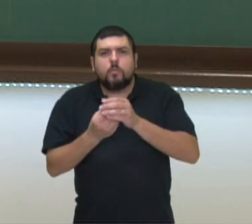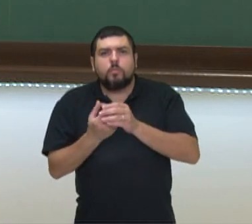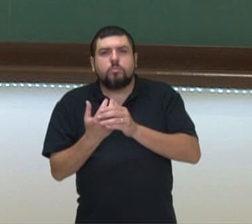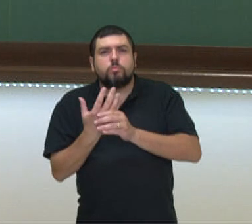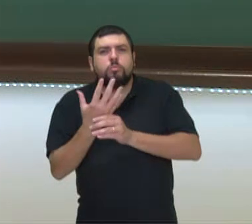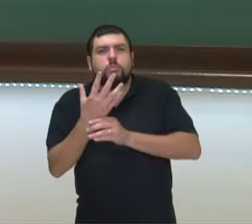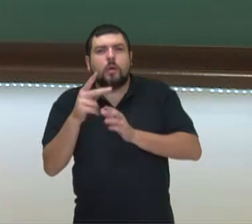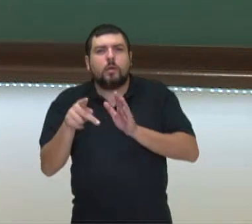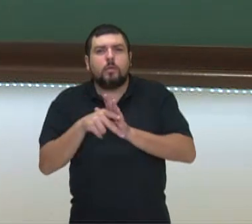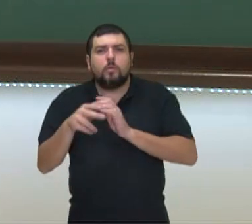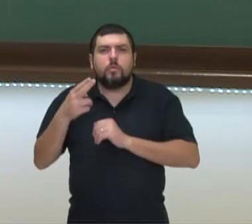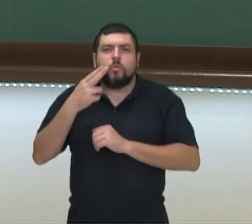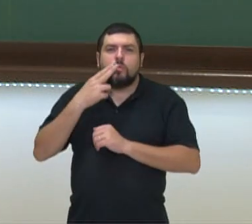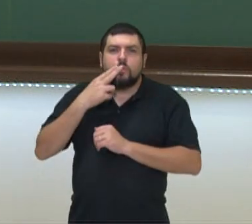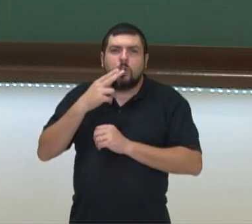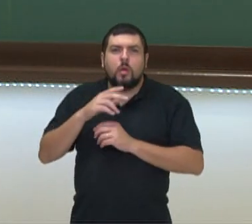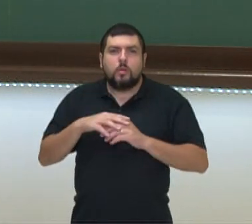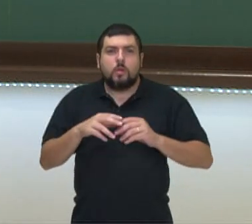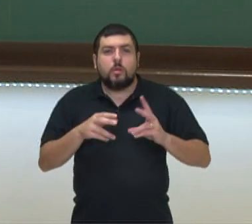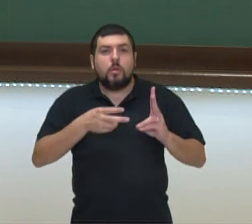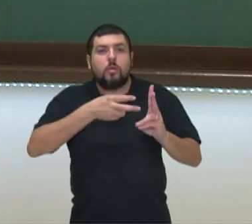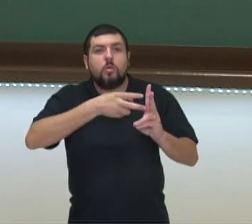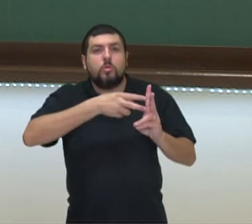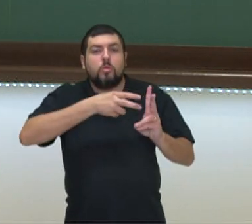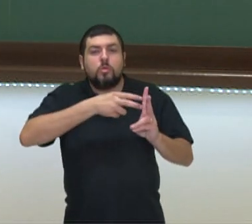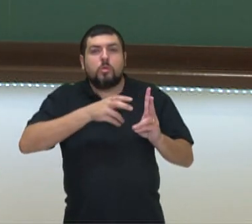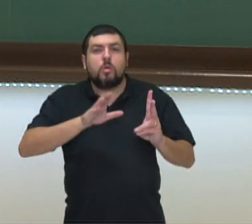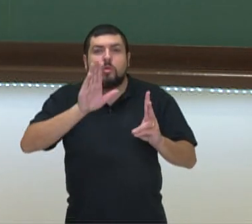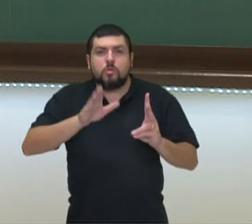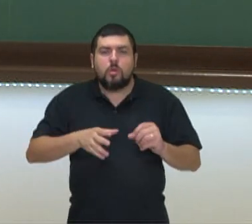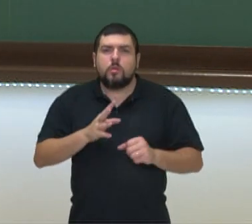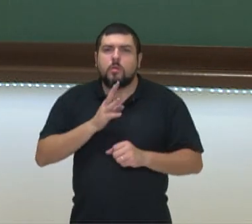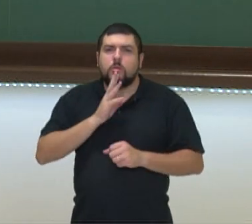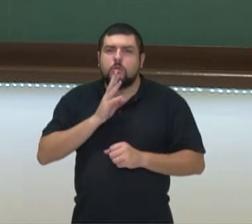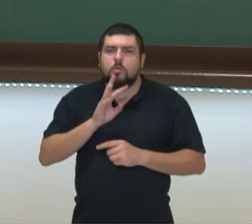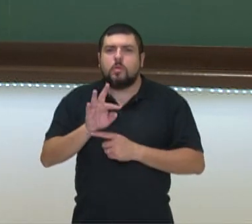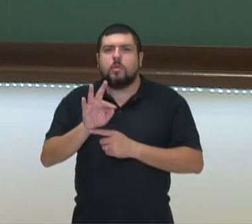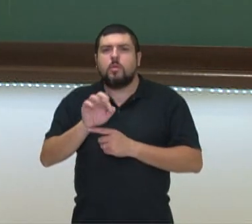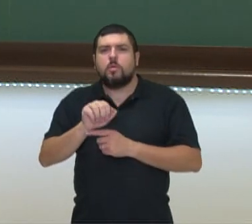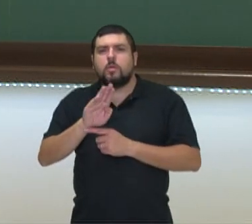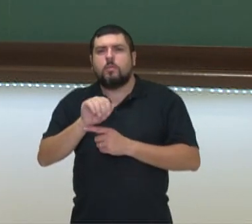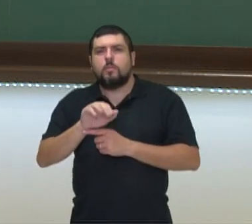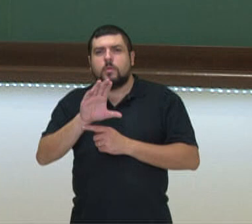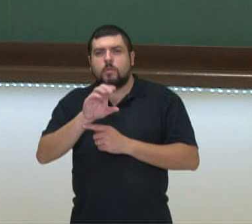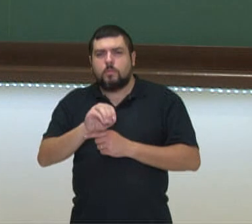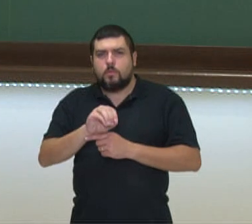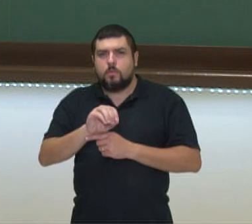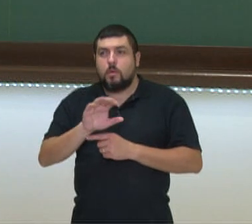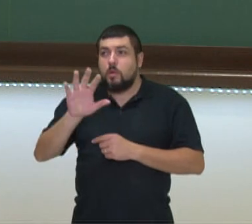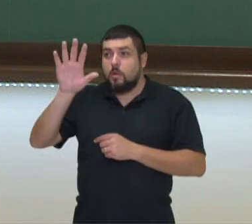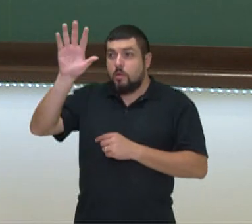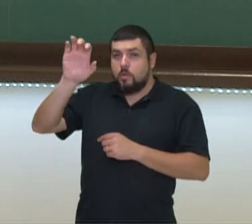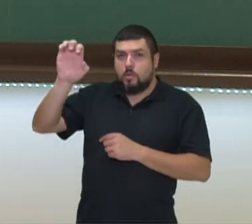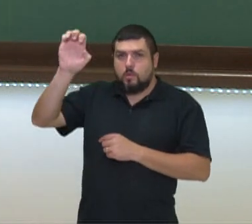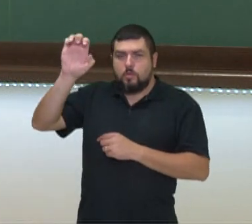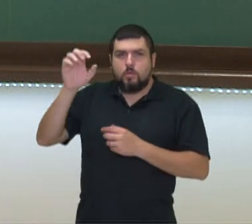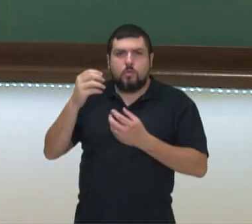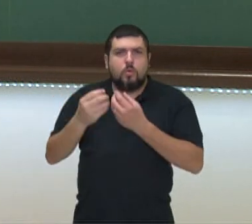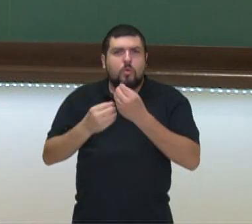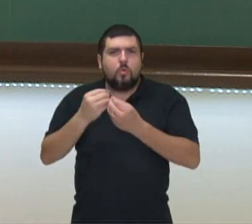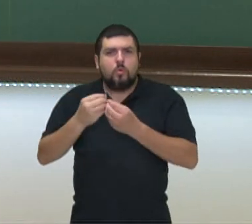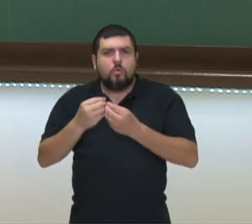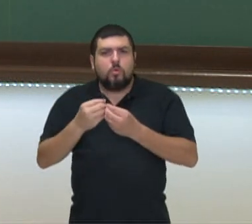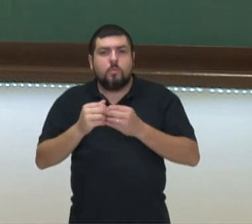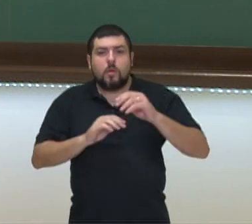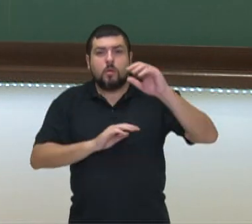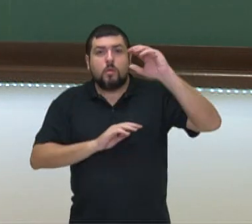já faziam uso do tabaco. Esse tabaco havia sido introduzido na Europa pelos espanhóis e